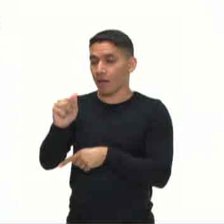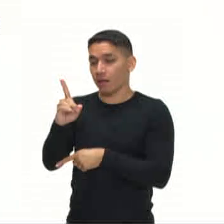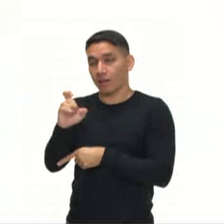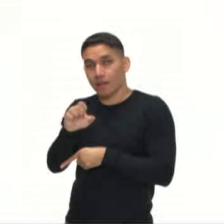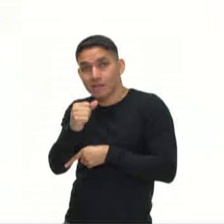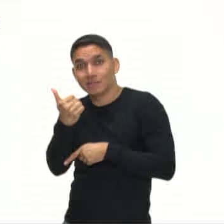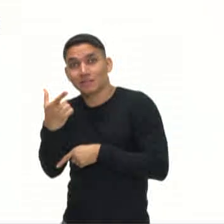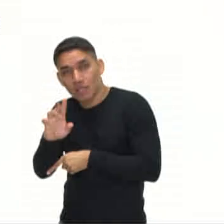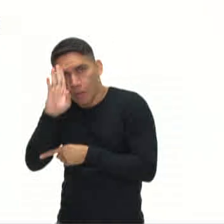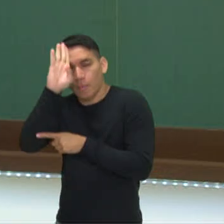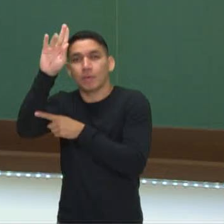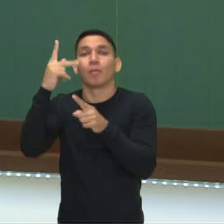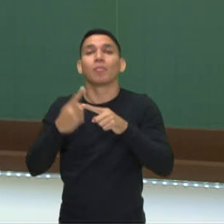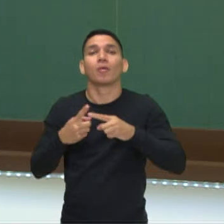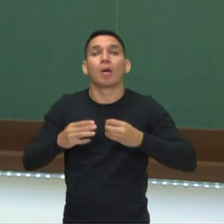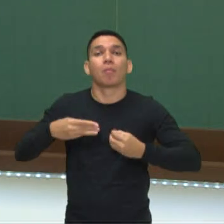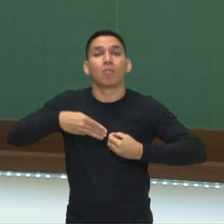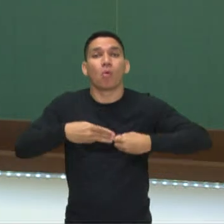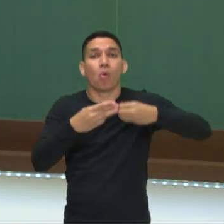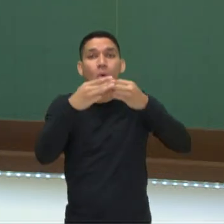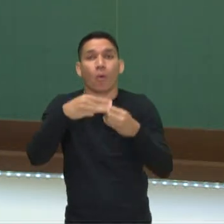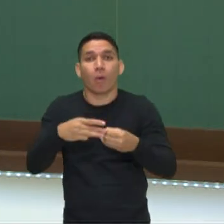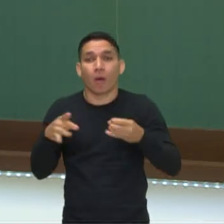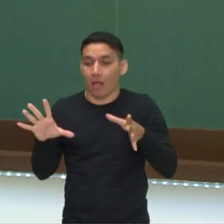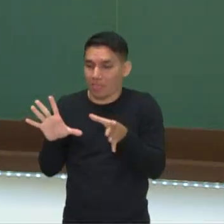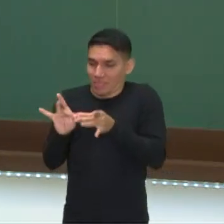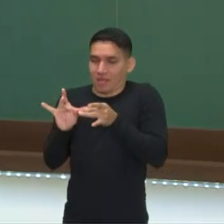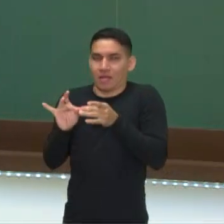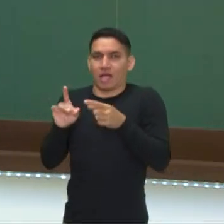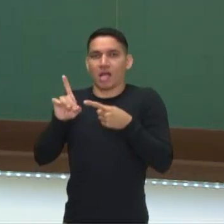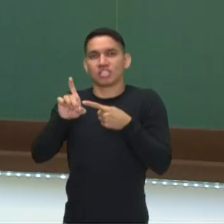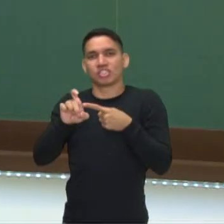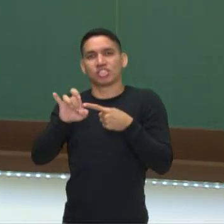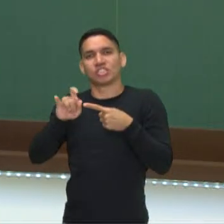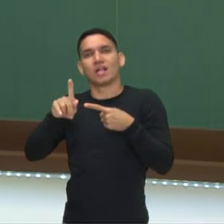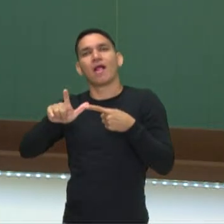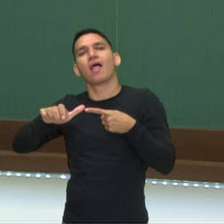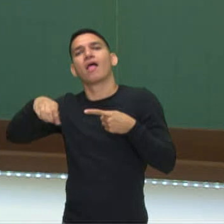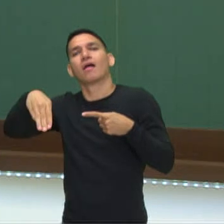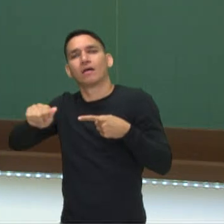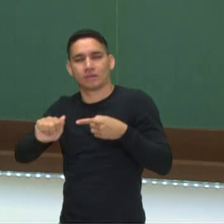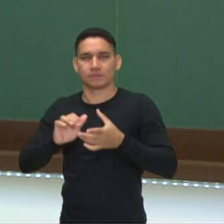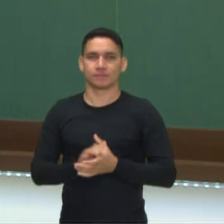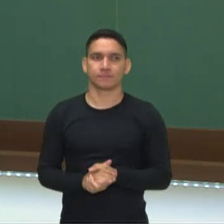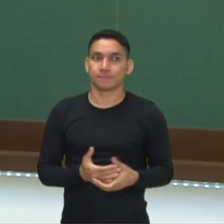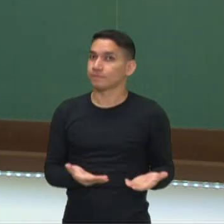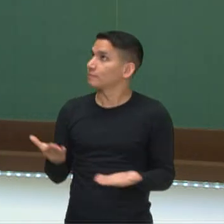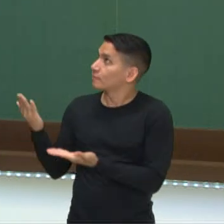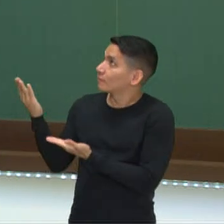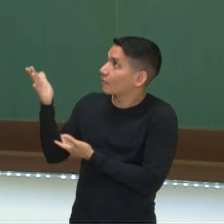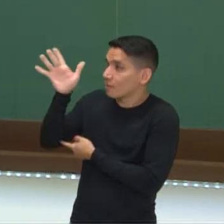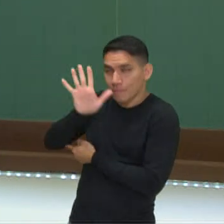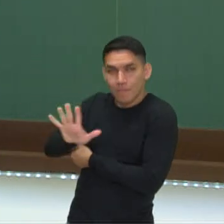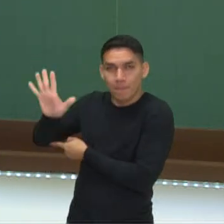pela molécula estar aderida às paredes do xilema, tá? Aqui nós temos nessa